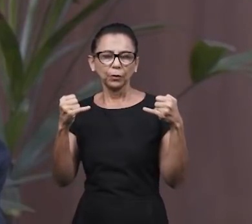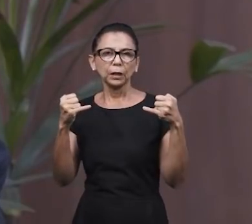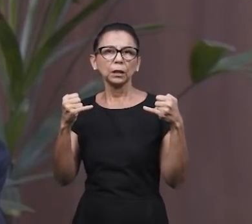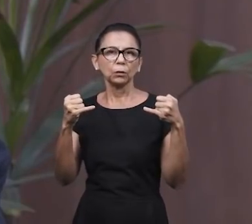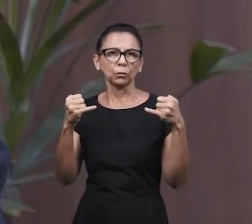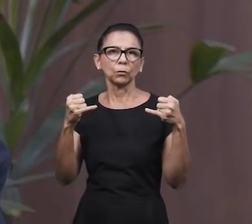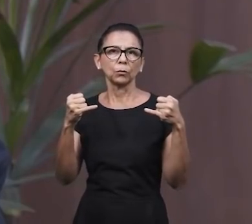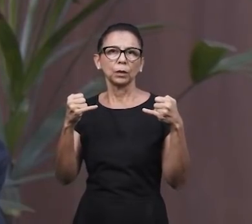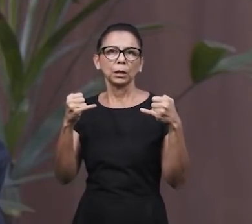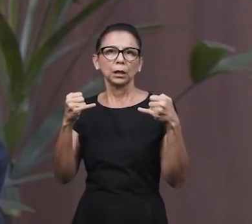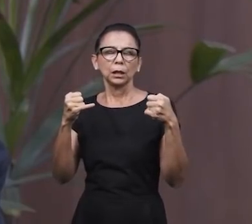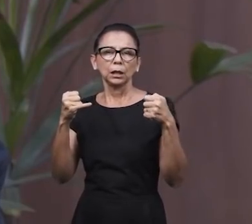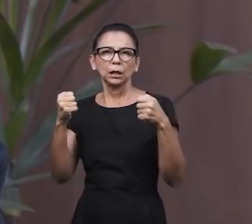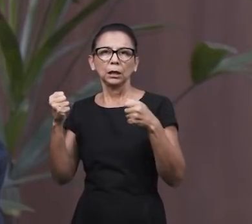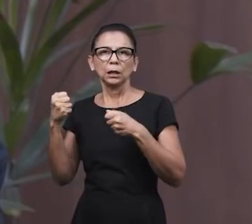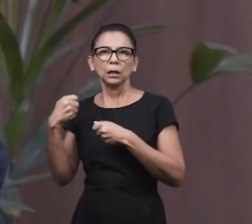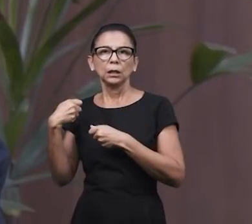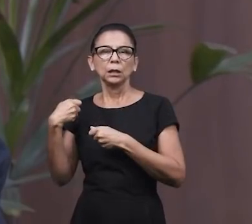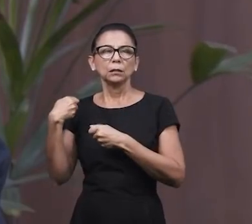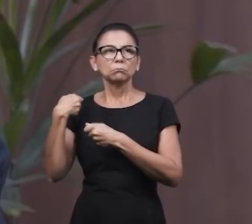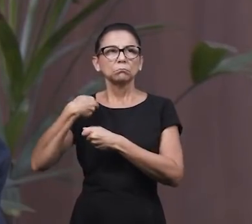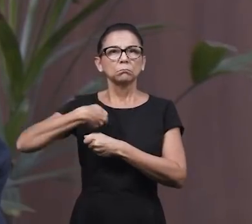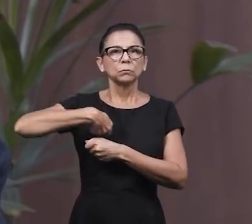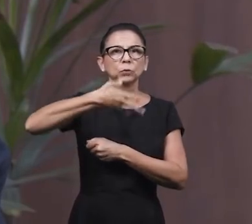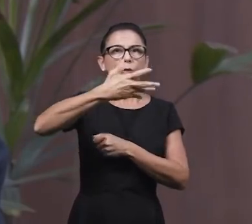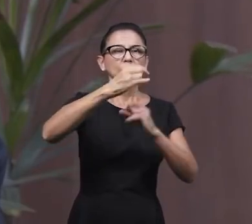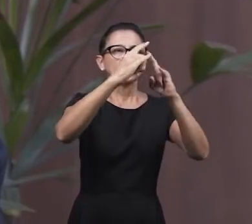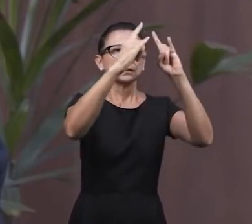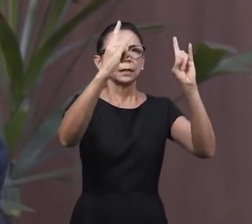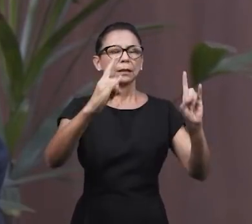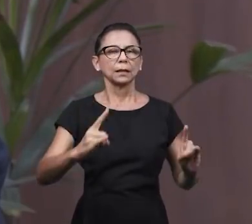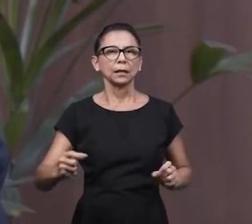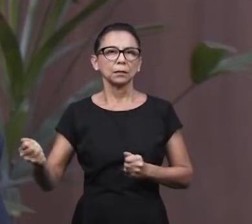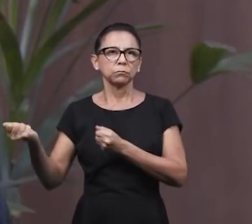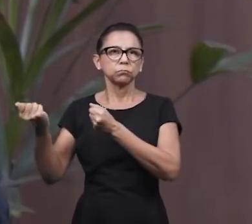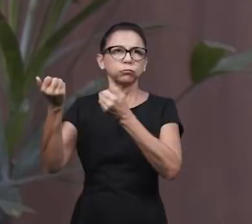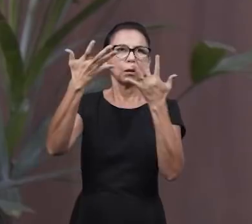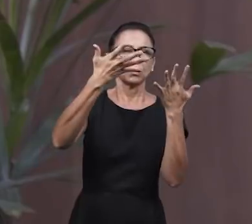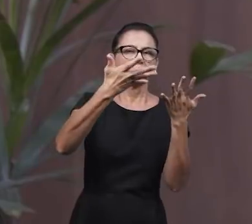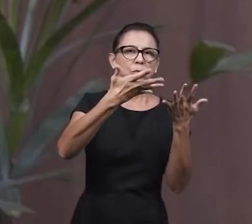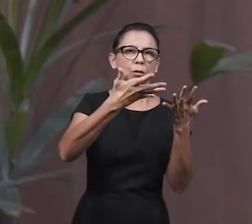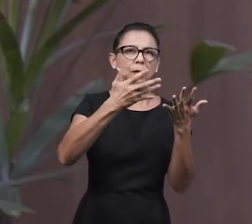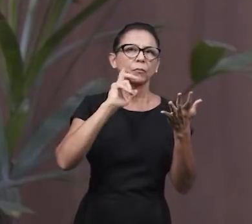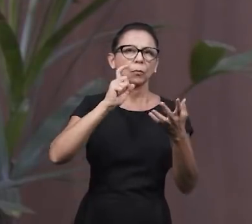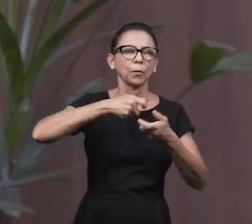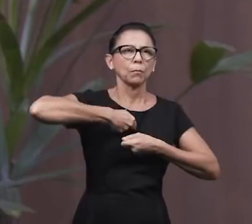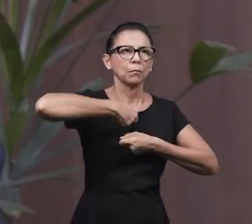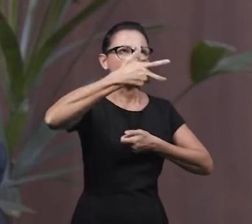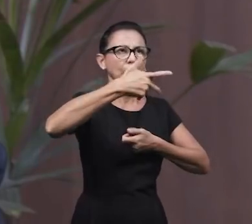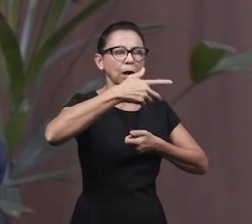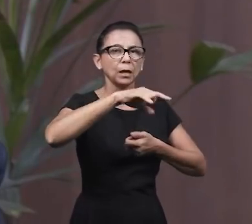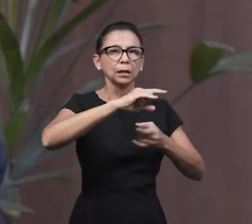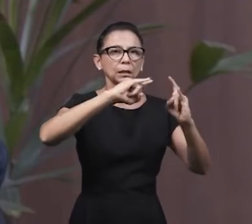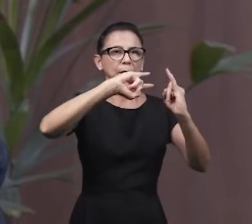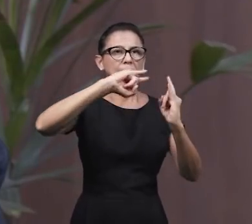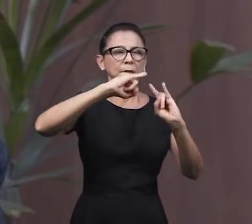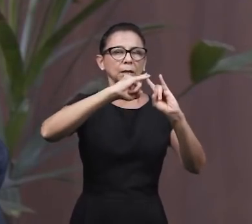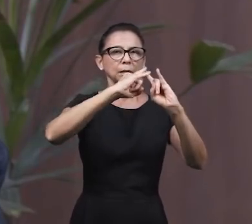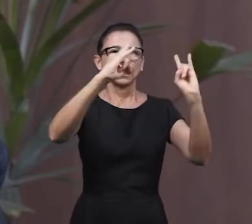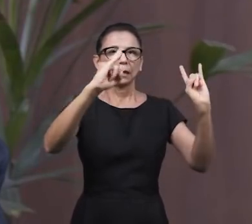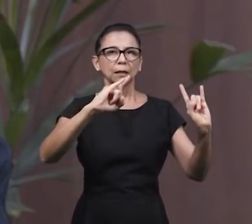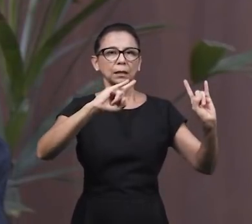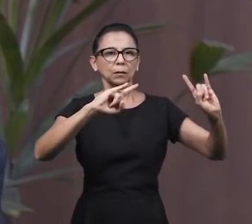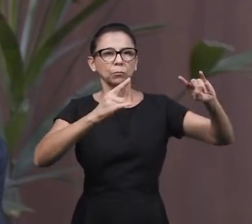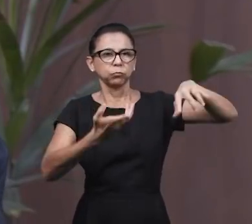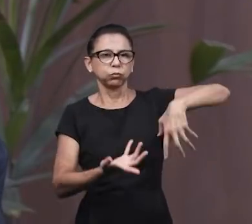por cima das tendas dos filisteus e destruía, caía sobre as tendas dos filisteus e virava as tendas dos filisteus de cabeça para baixo. E